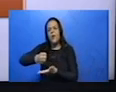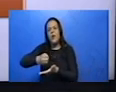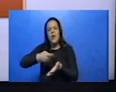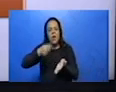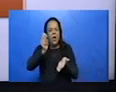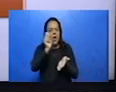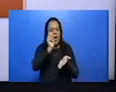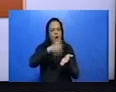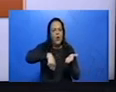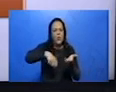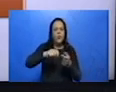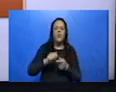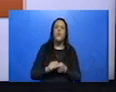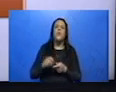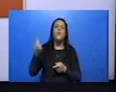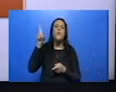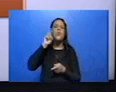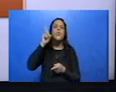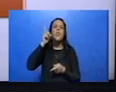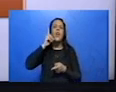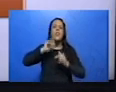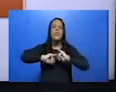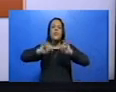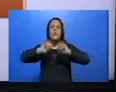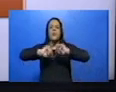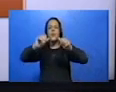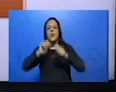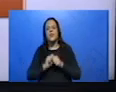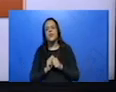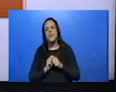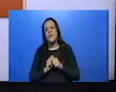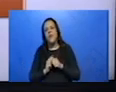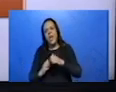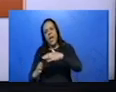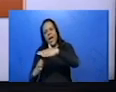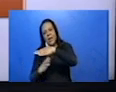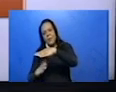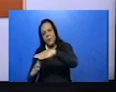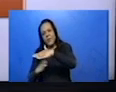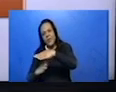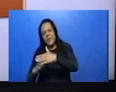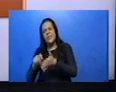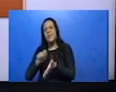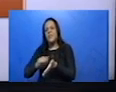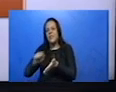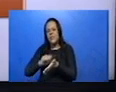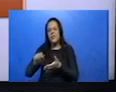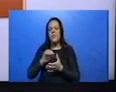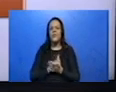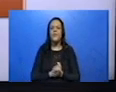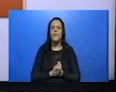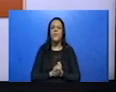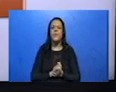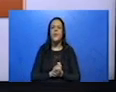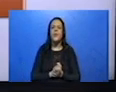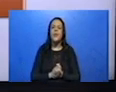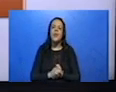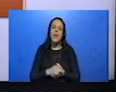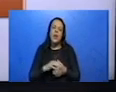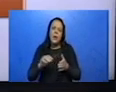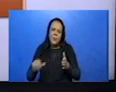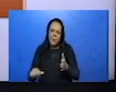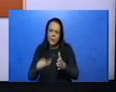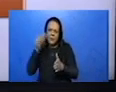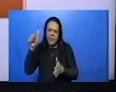Com a data de publicação, faça sempre um rascunho. Um texto, a primeira vez que você escreve, ele nunca vai ficar perfeito,